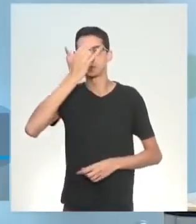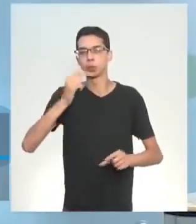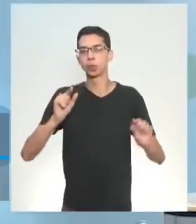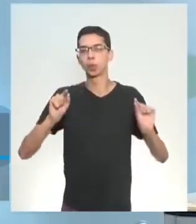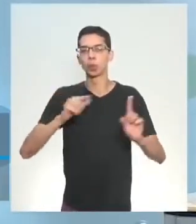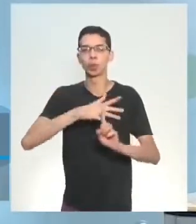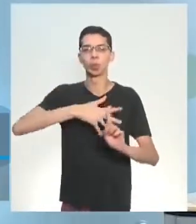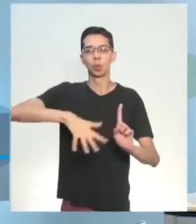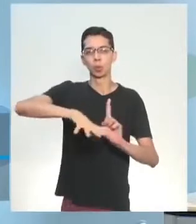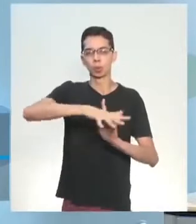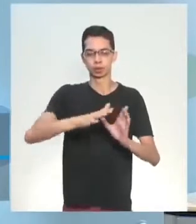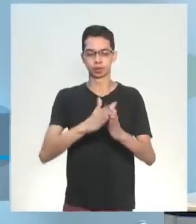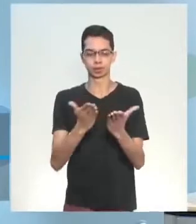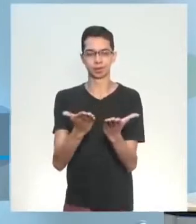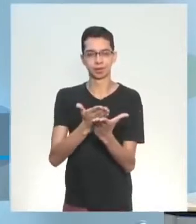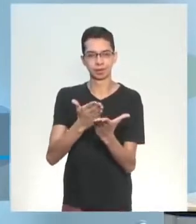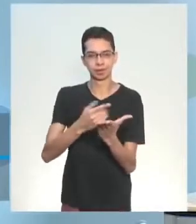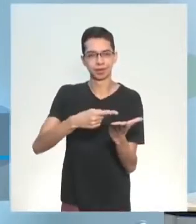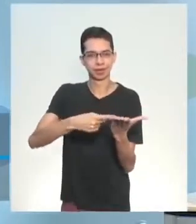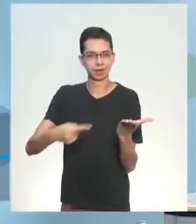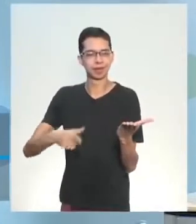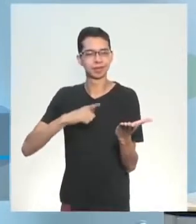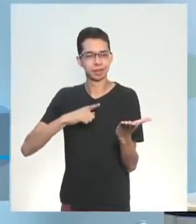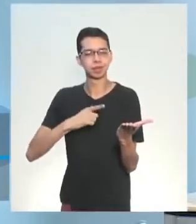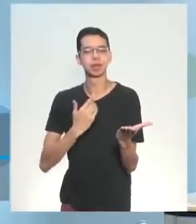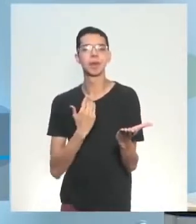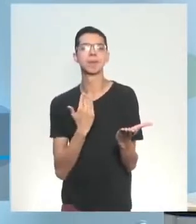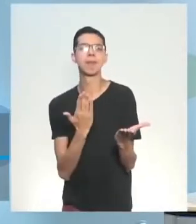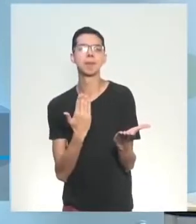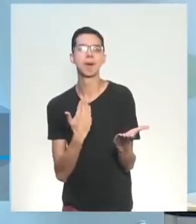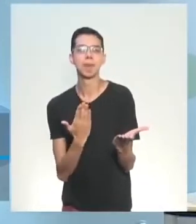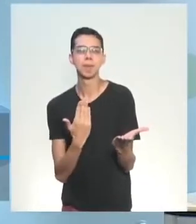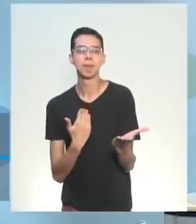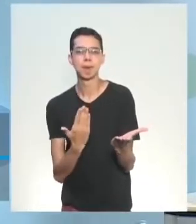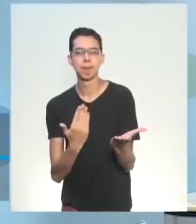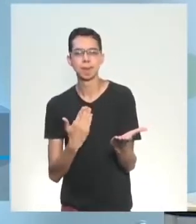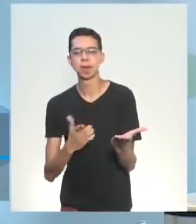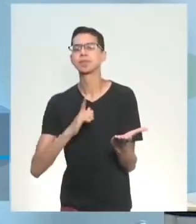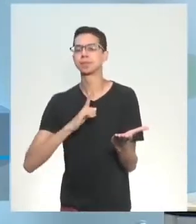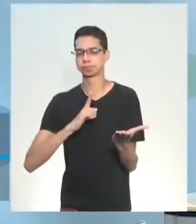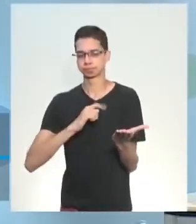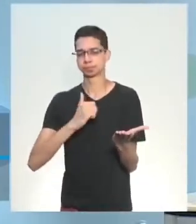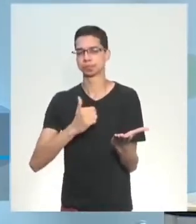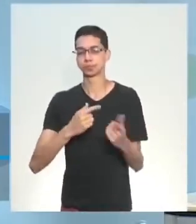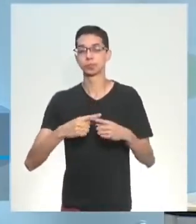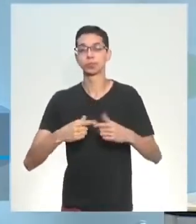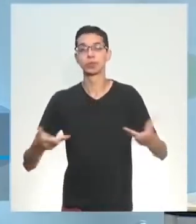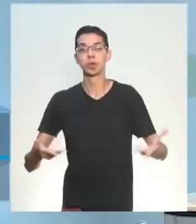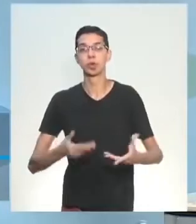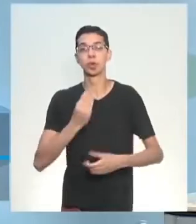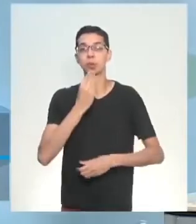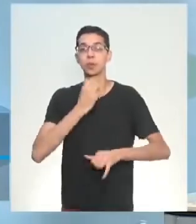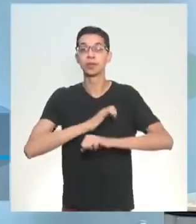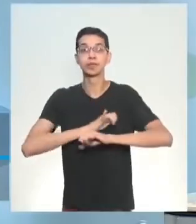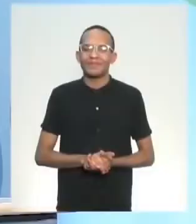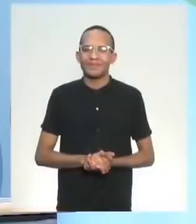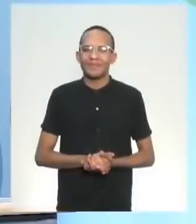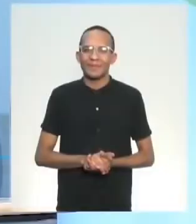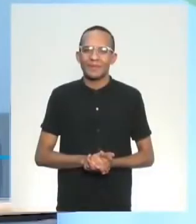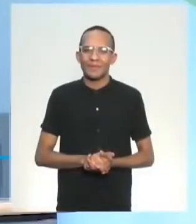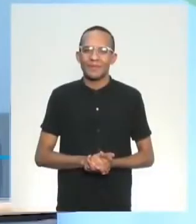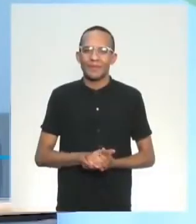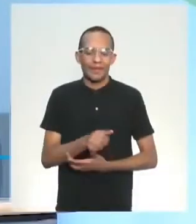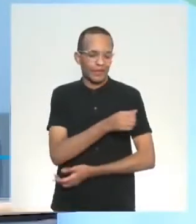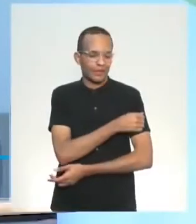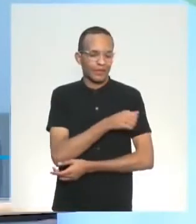gente aproveita para aumentar aí a abrangência do assunto, já que a gente está tendo essa oportunidade de falar para a rede toda, tá bom?